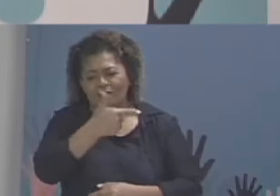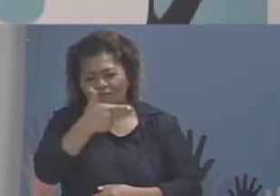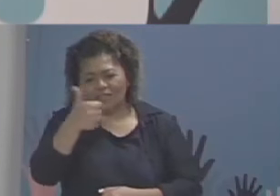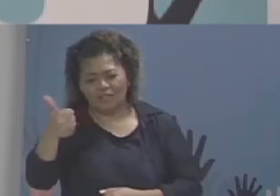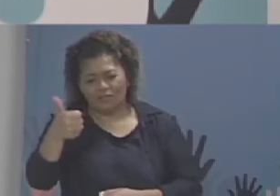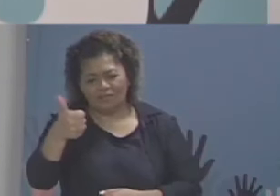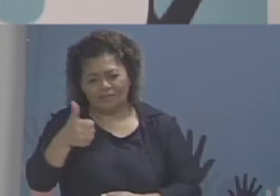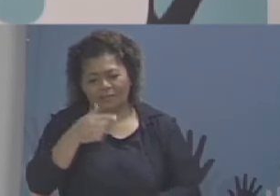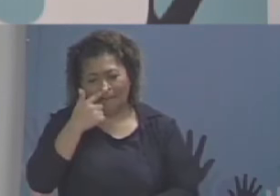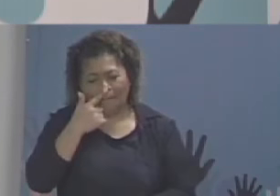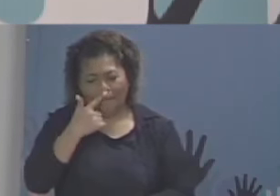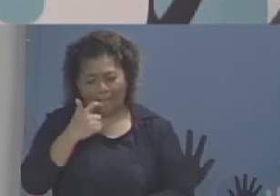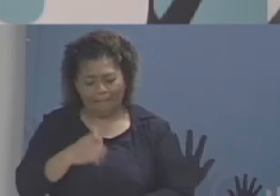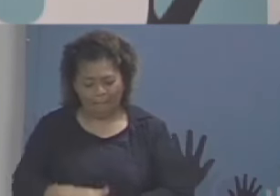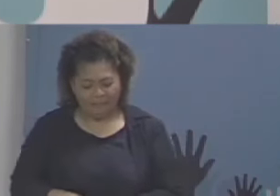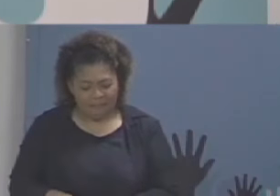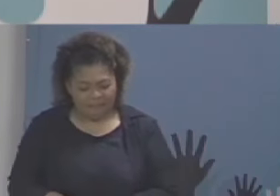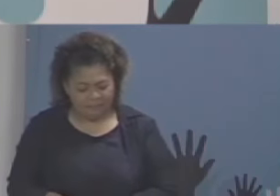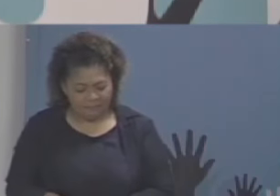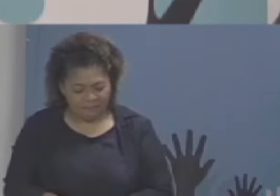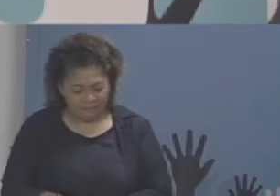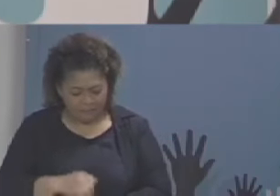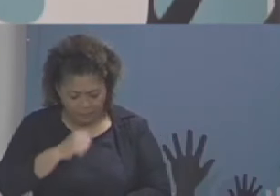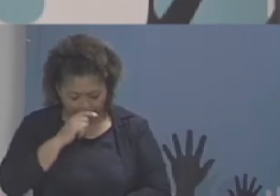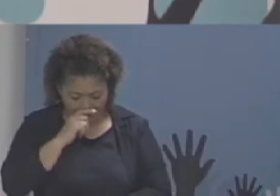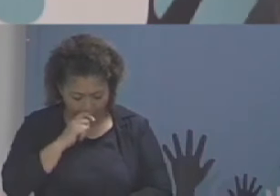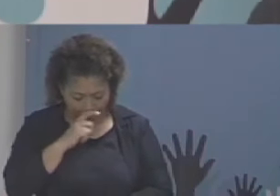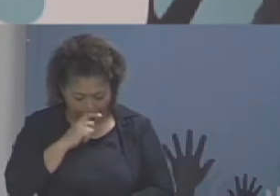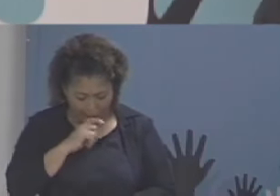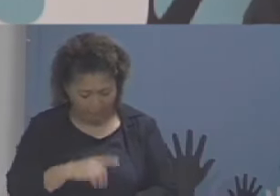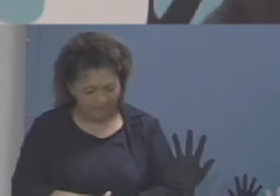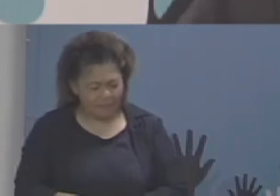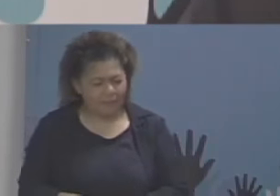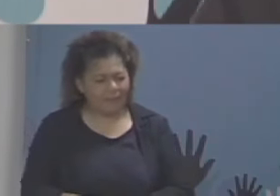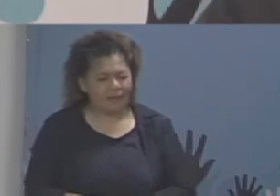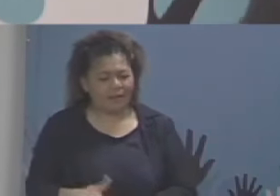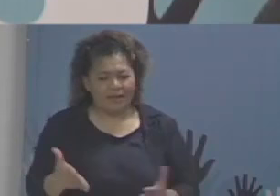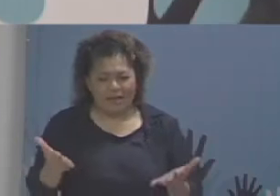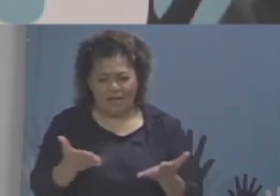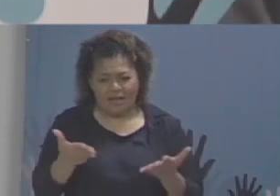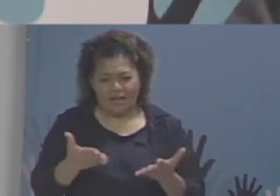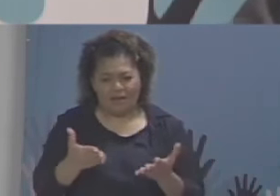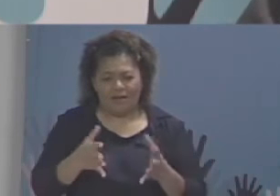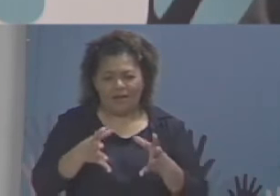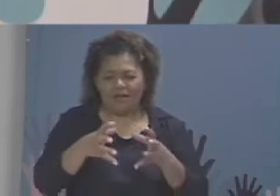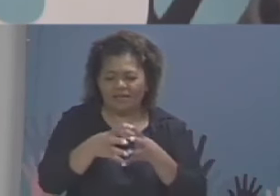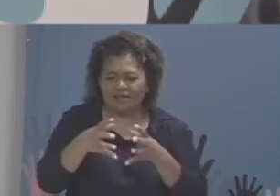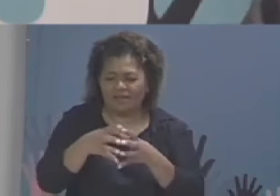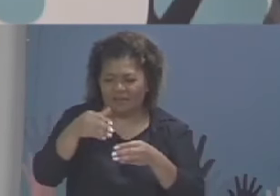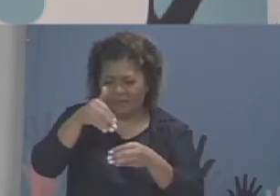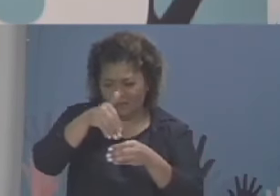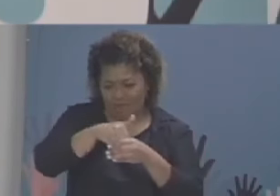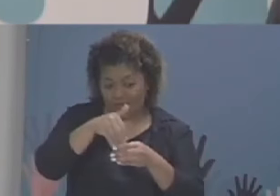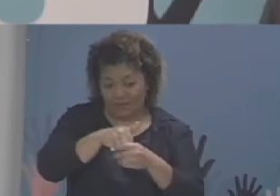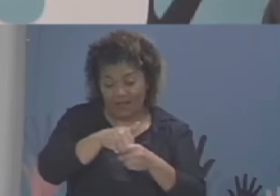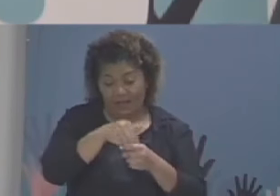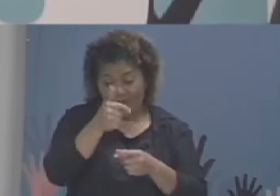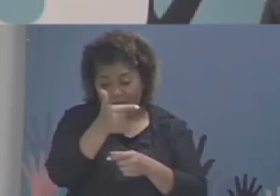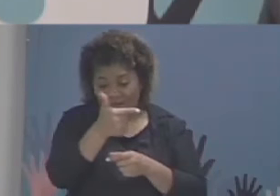Luiz Anunciação, da chapa 21. Ouvindo agora o Rogério Oliveira, chapa 22,